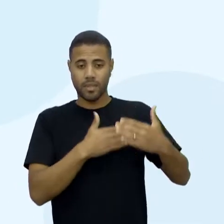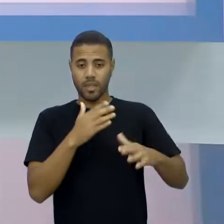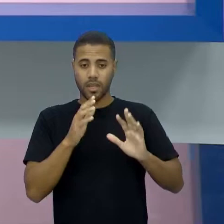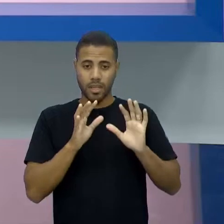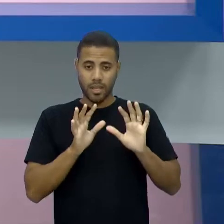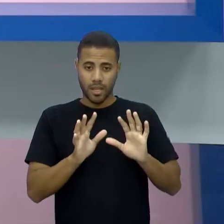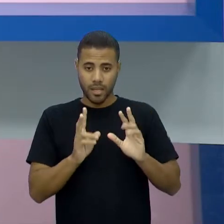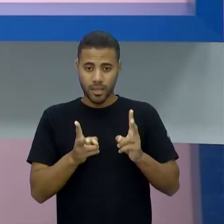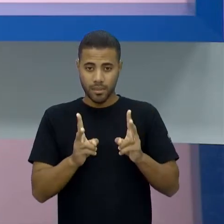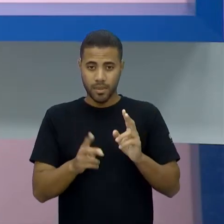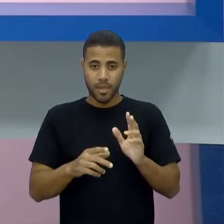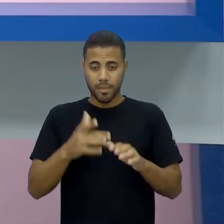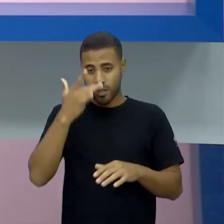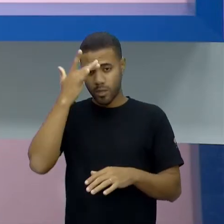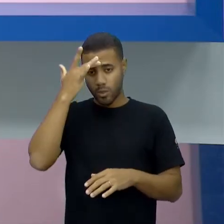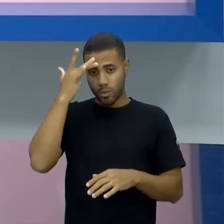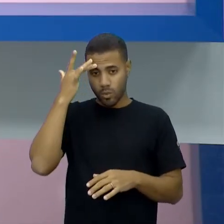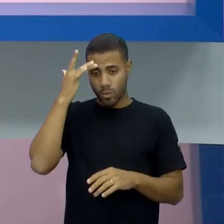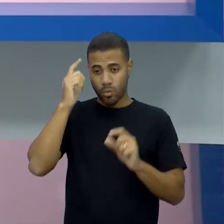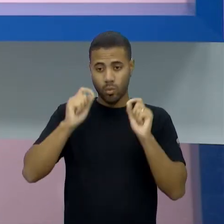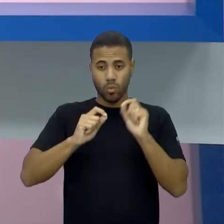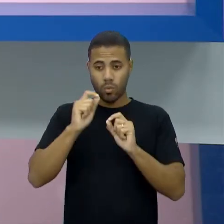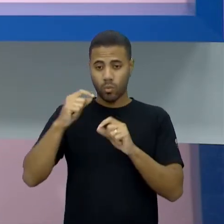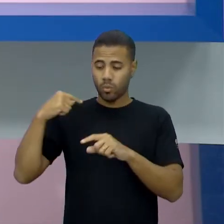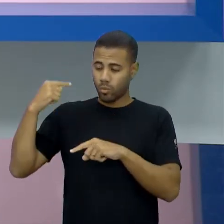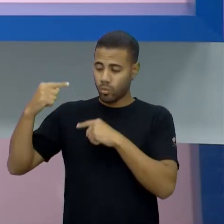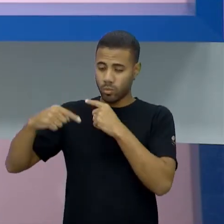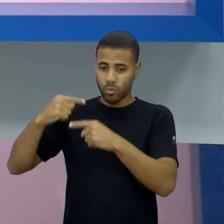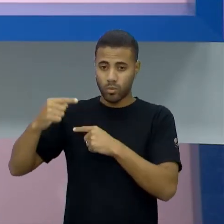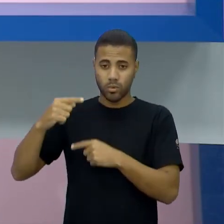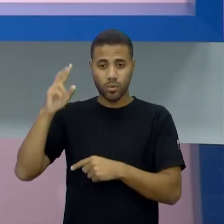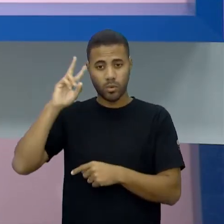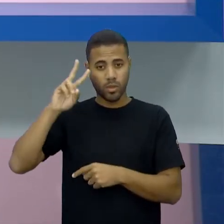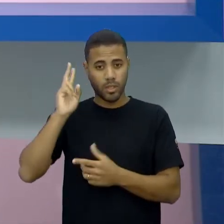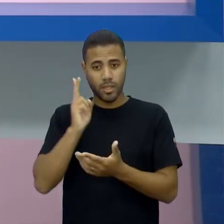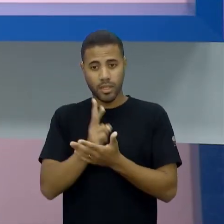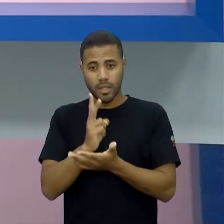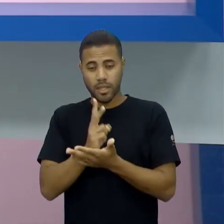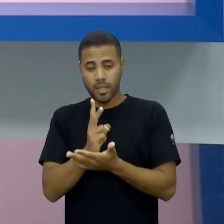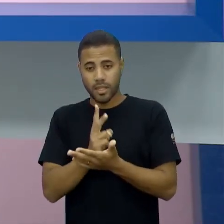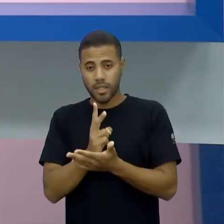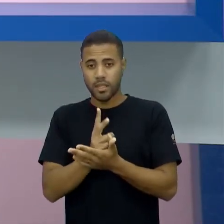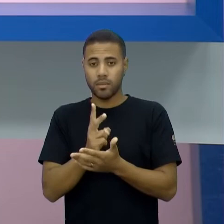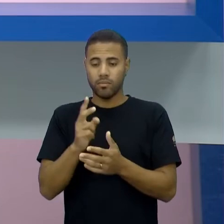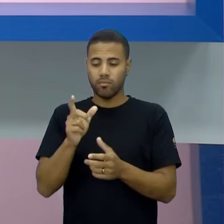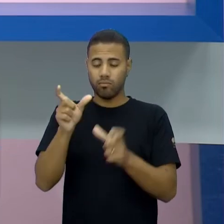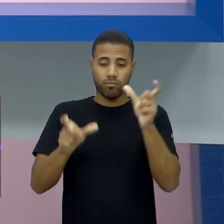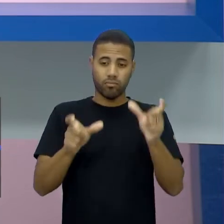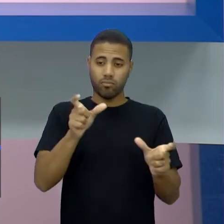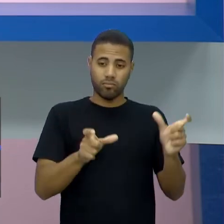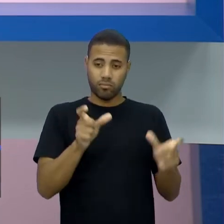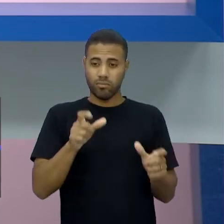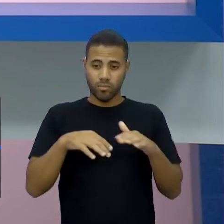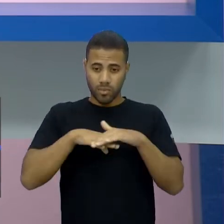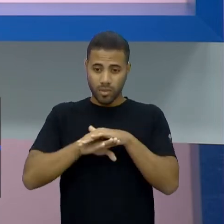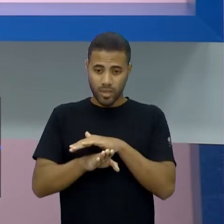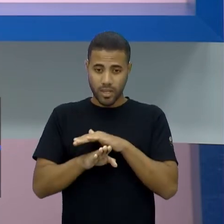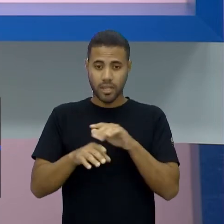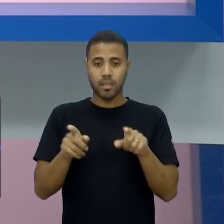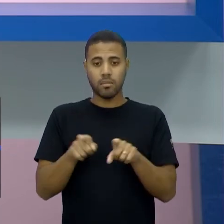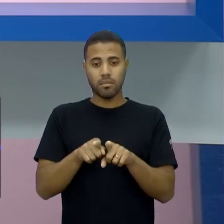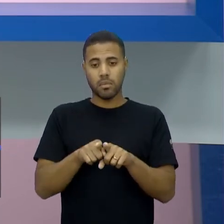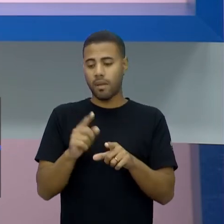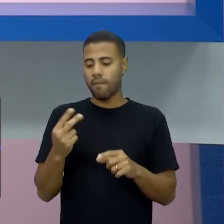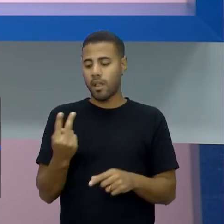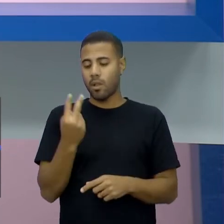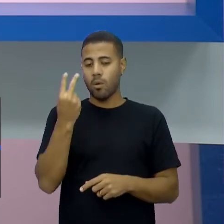vezes, as pessoas ao longo da história, elas colecionaram itens, tá? Itens que elas consideram de valor. Aí eu jogo até essa perguntinha